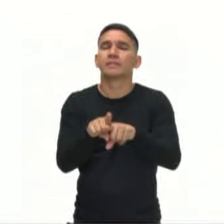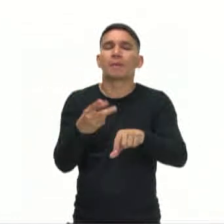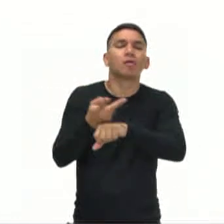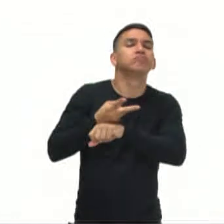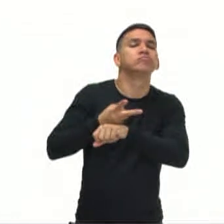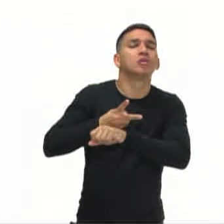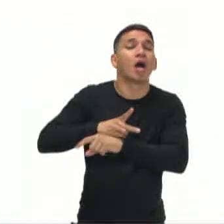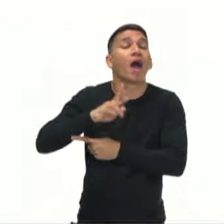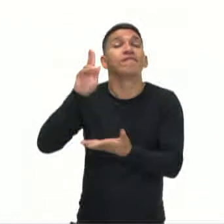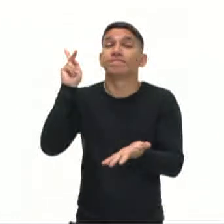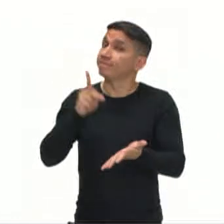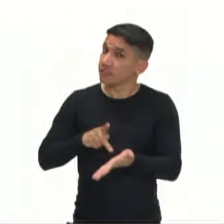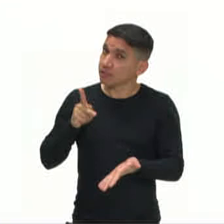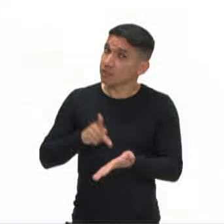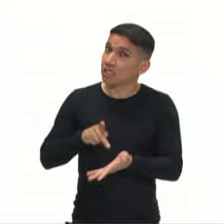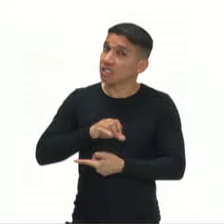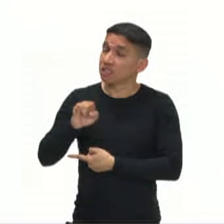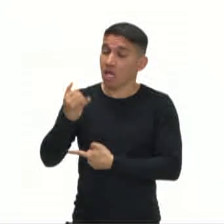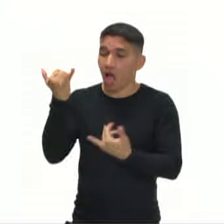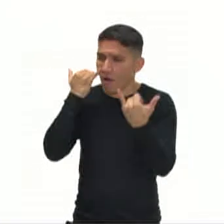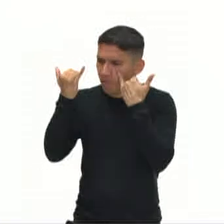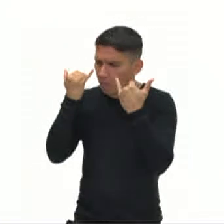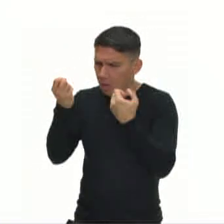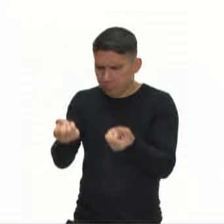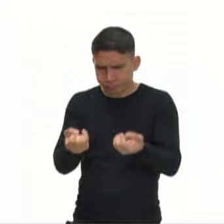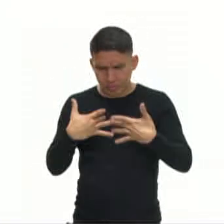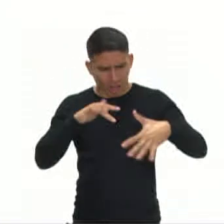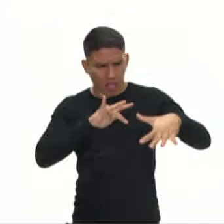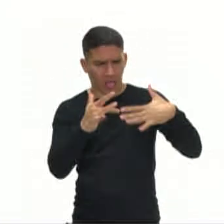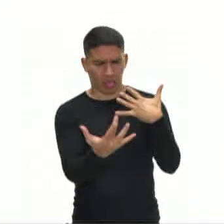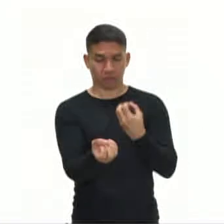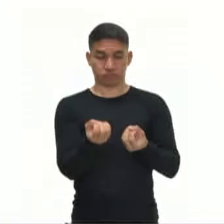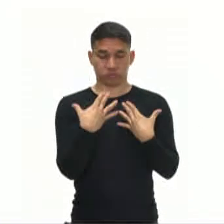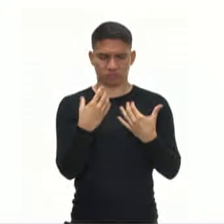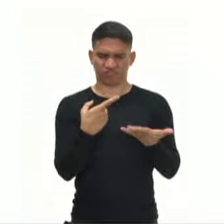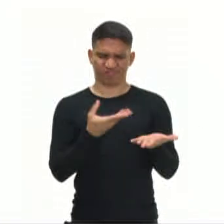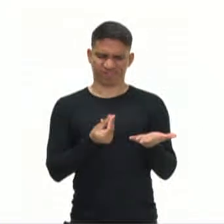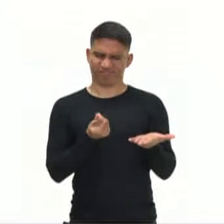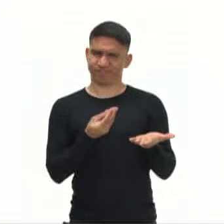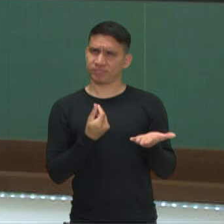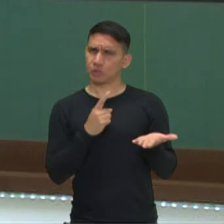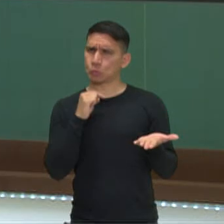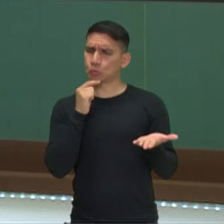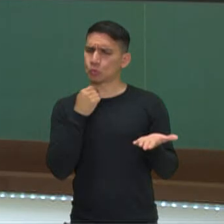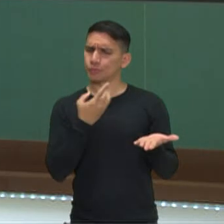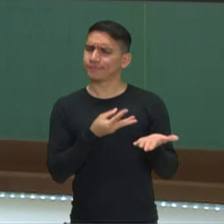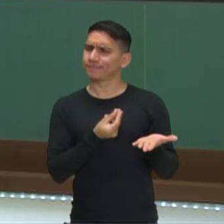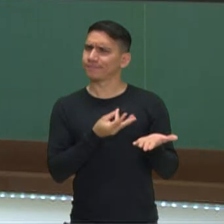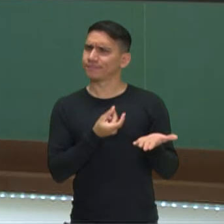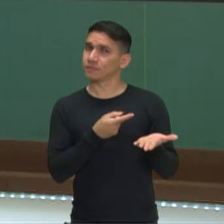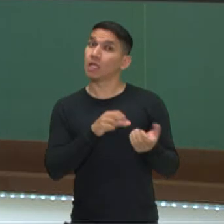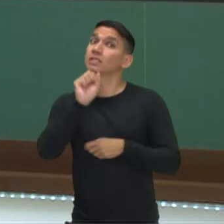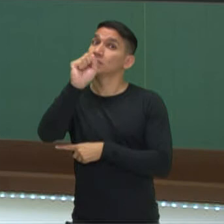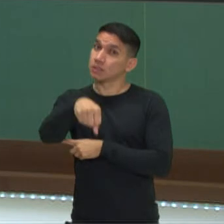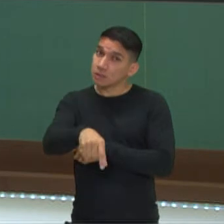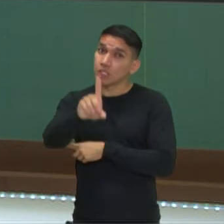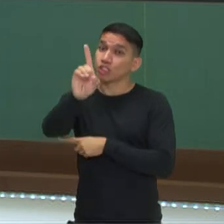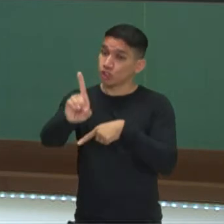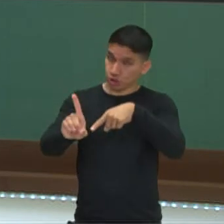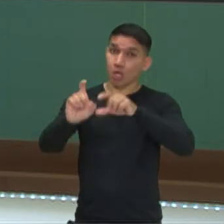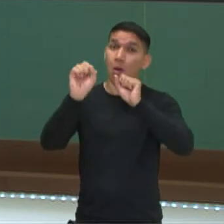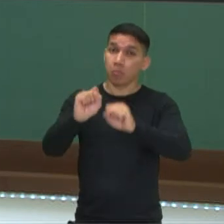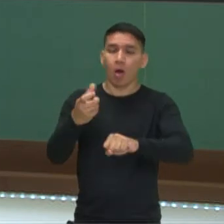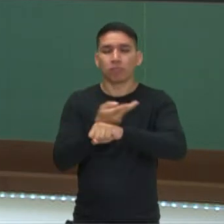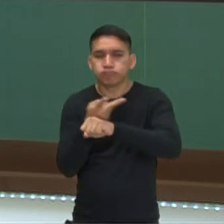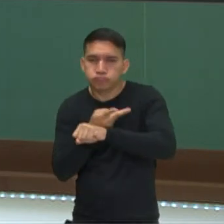verdade quando recebo alguma informação por meio de rede social que pareça duvidosa. Então, sim, você deve exercer o seu direito